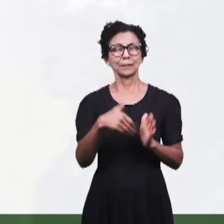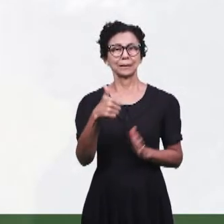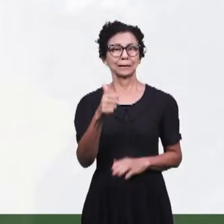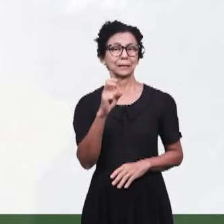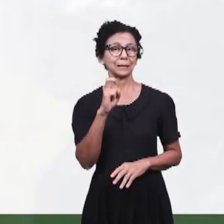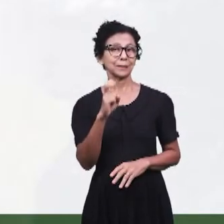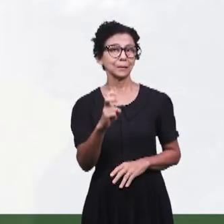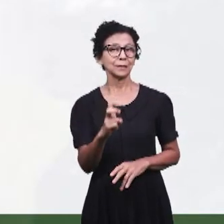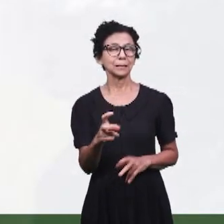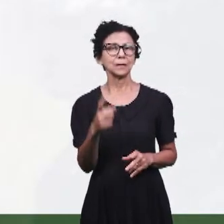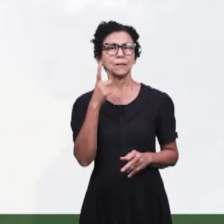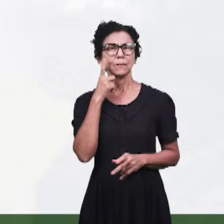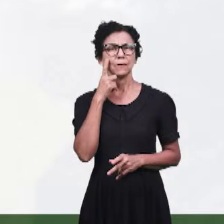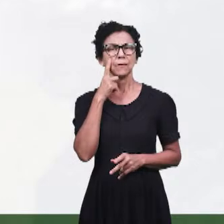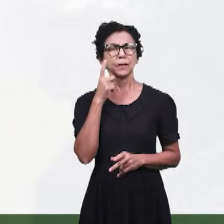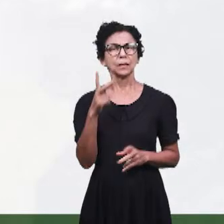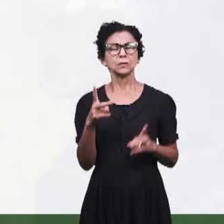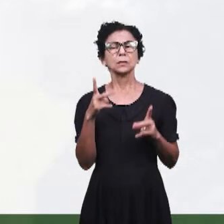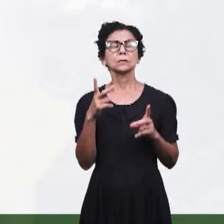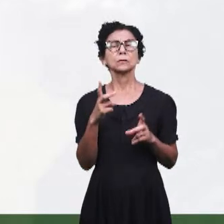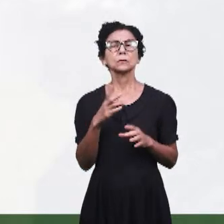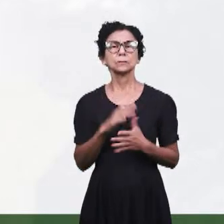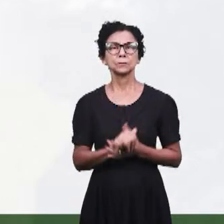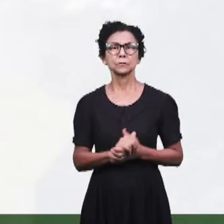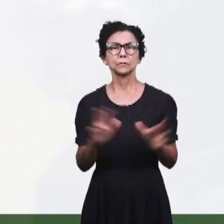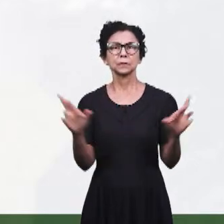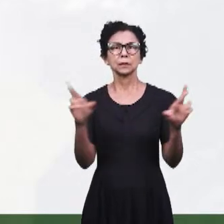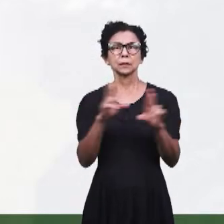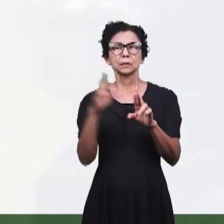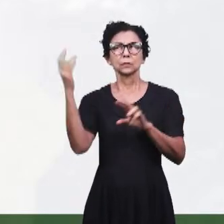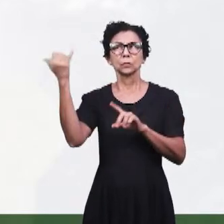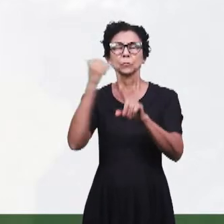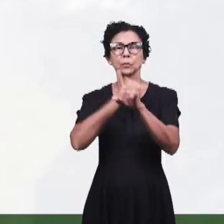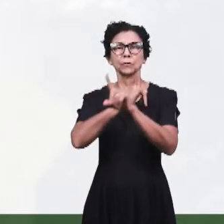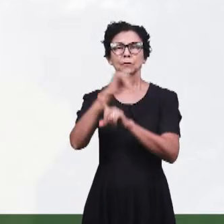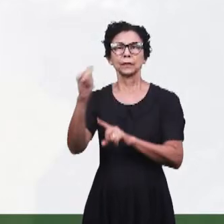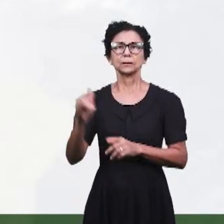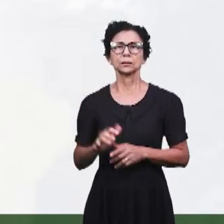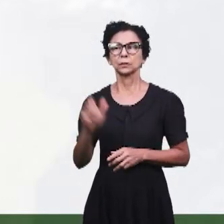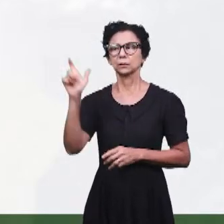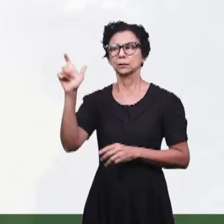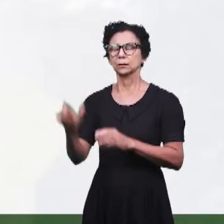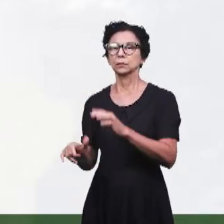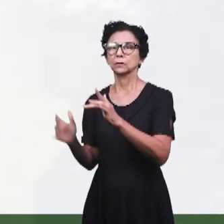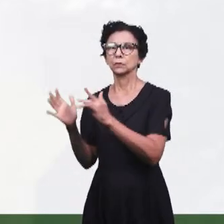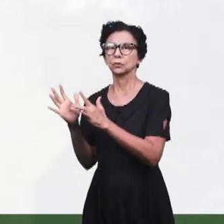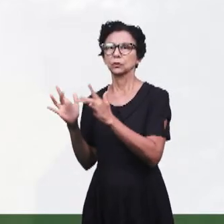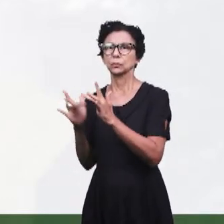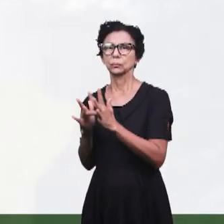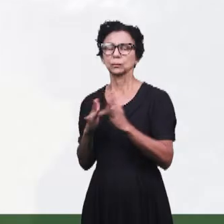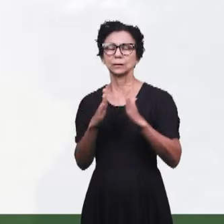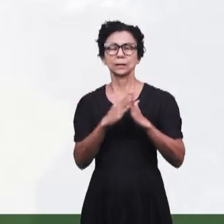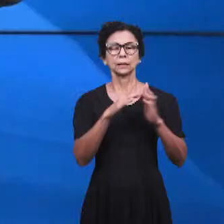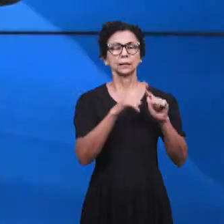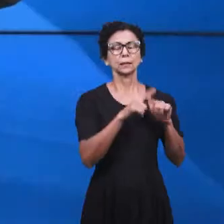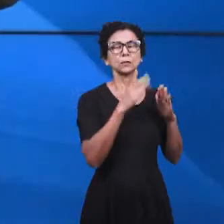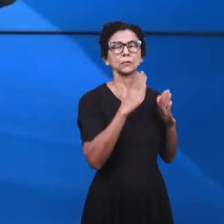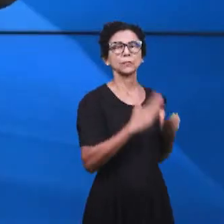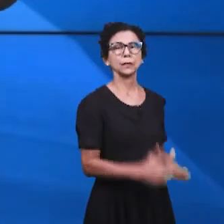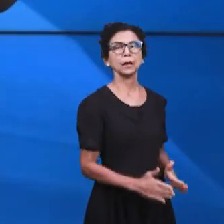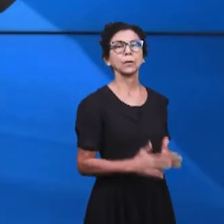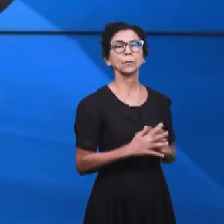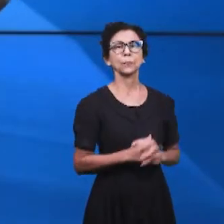15, identifique a relação profética de Jesus com a sua igreja. E quem